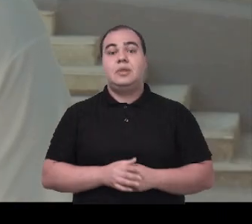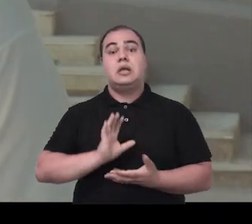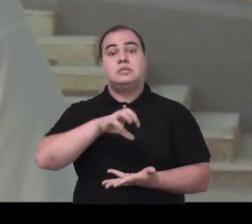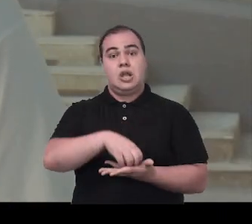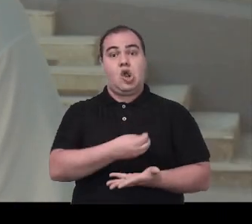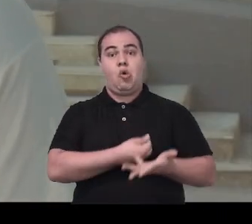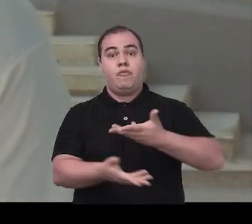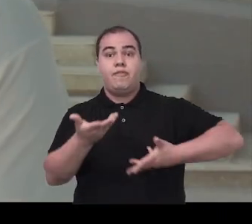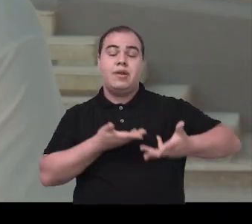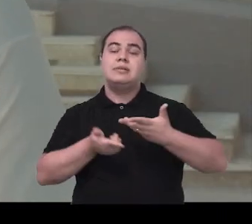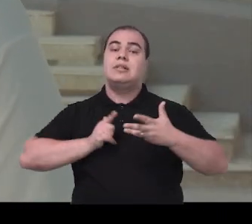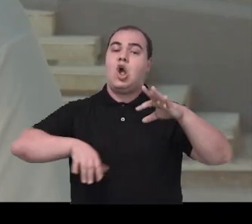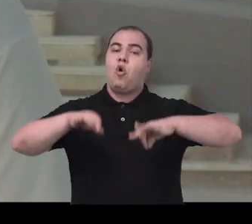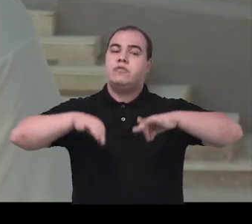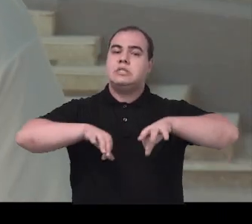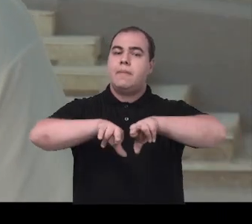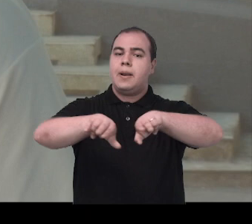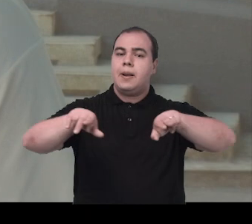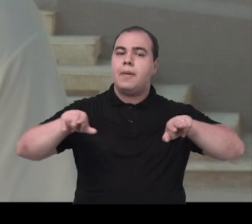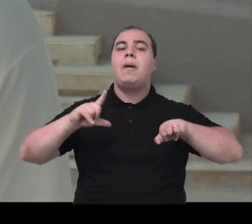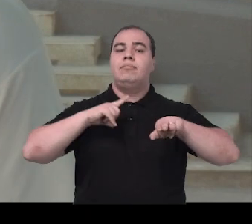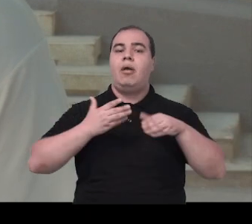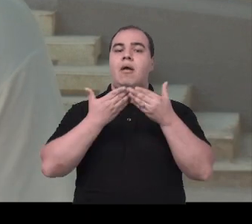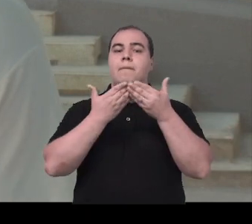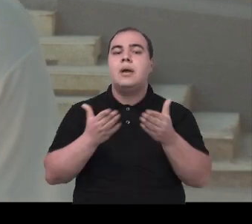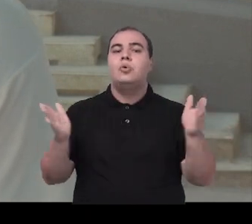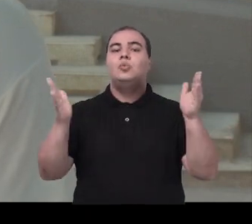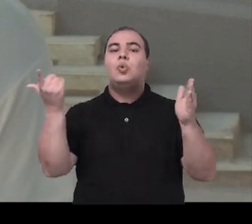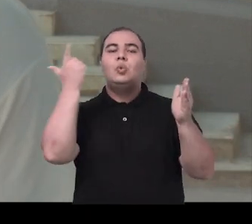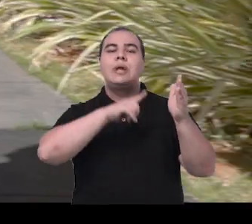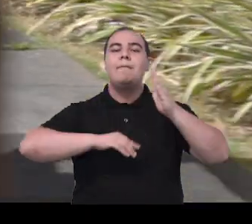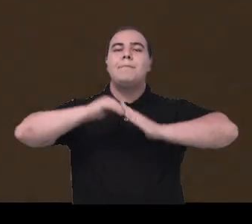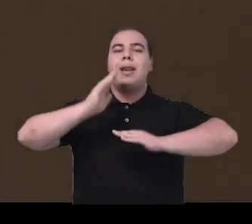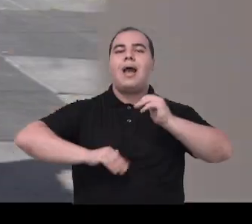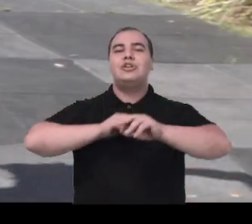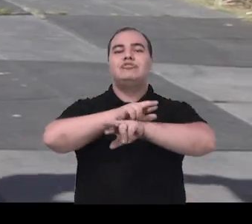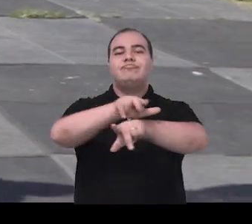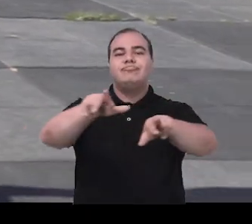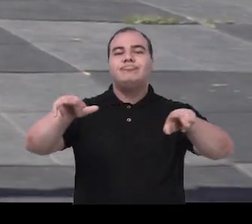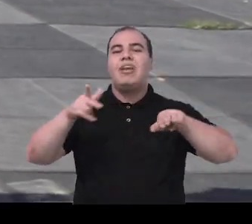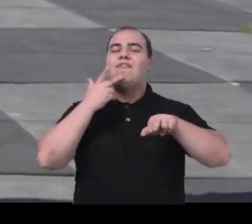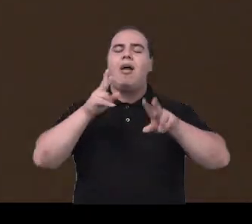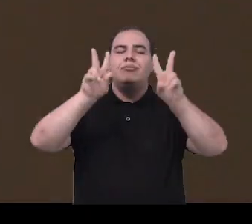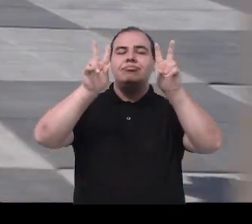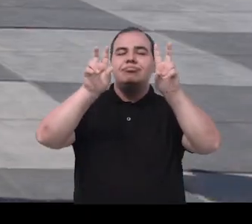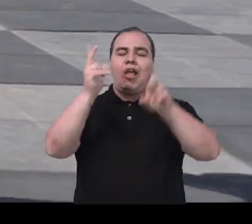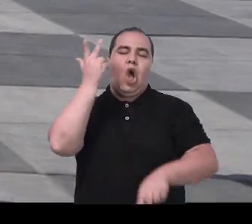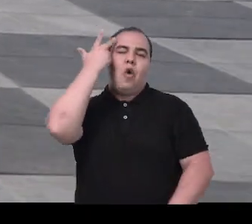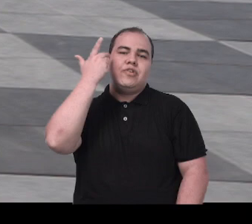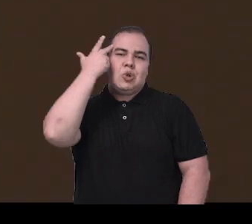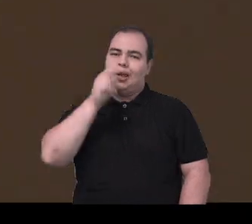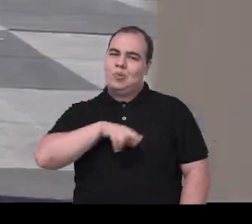centros de convivência, onde acontecem as oficinas e os CAPs, eles também têm uma abertura para práticas que não são ditas